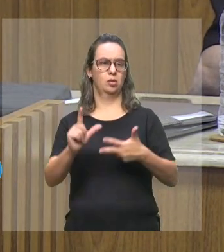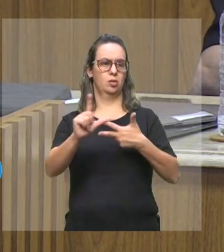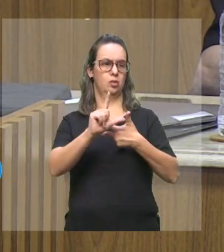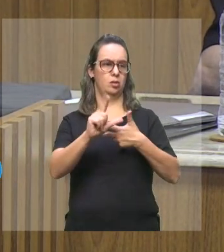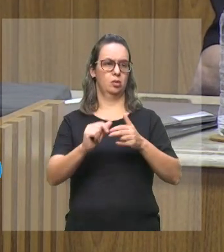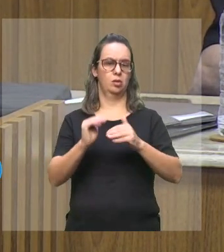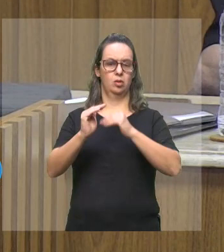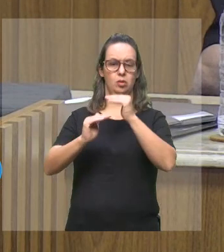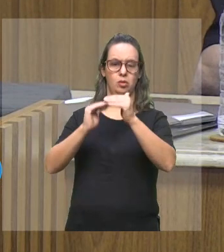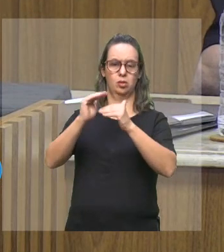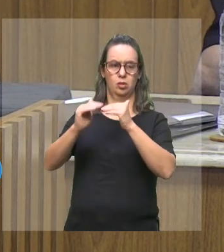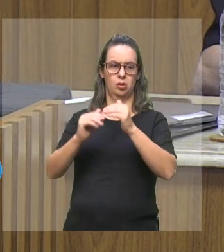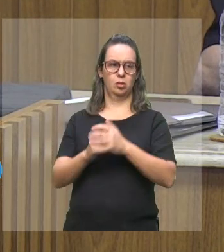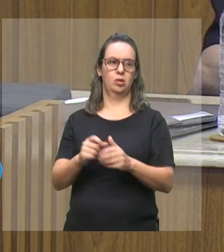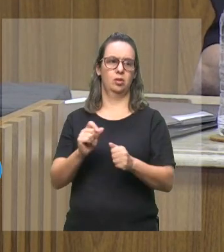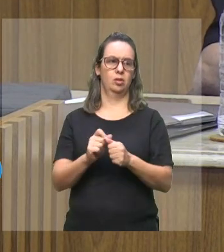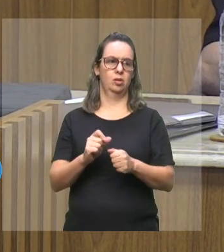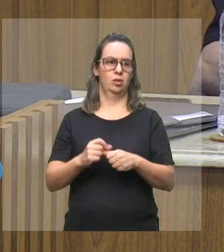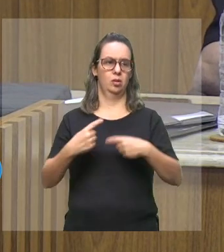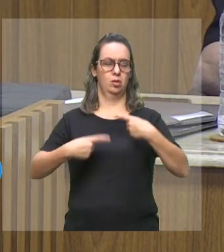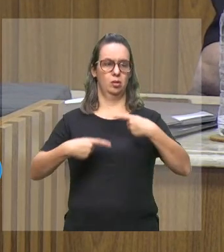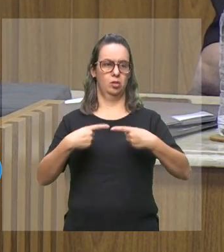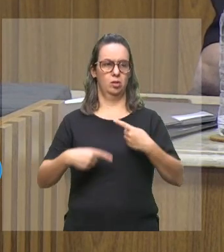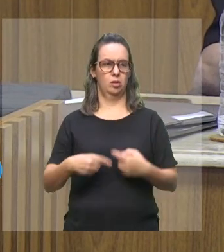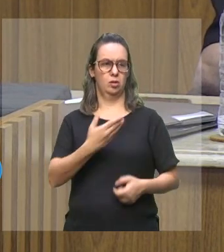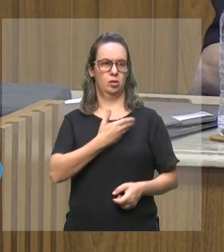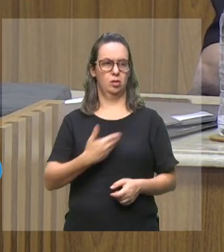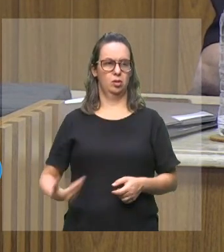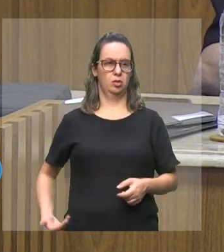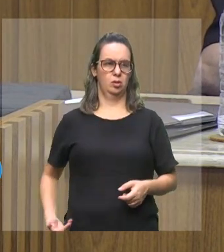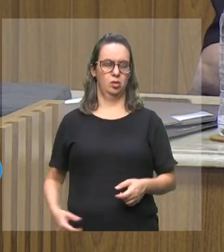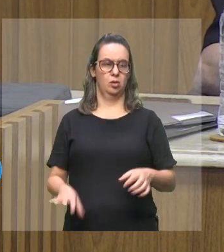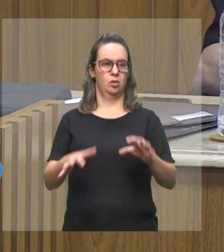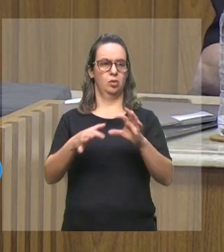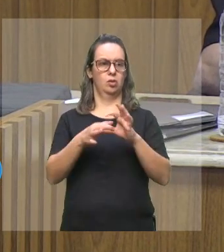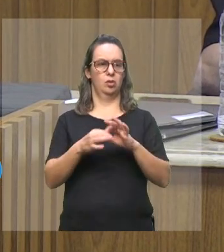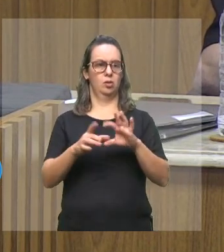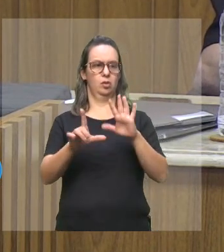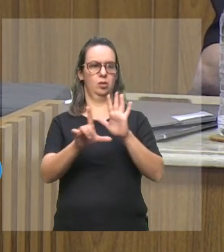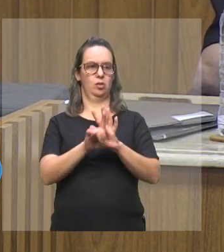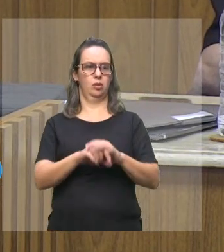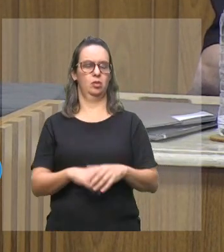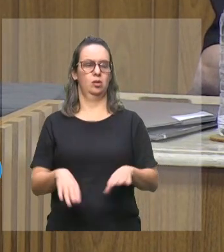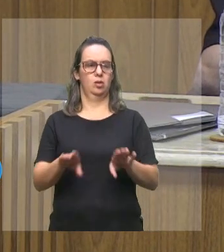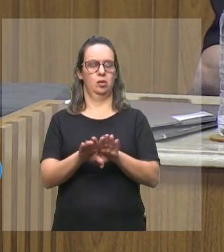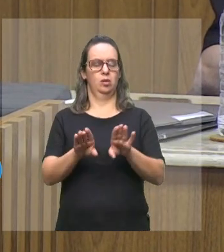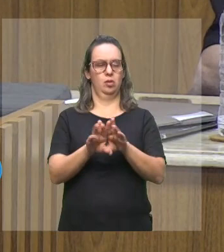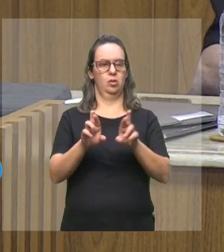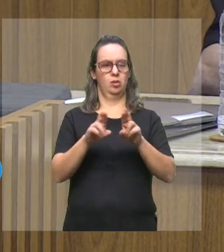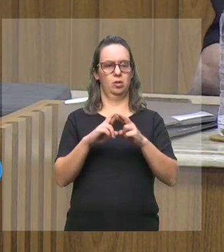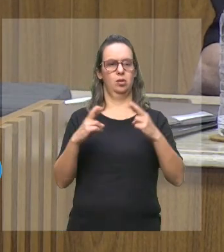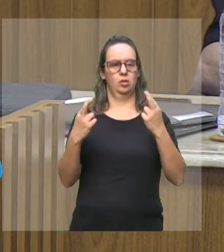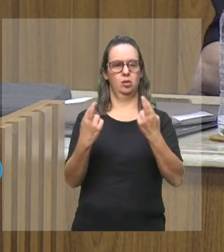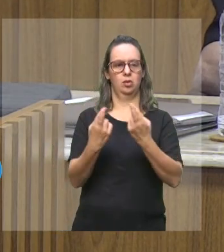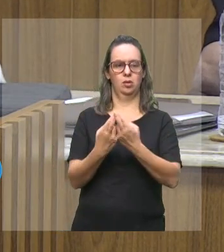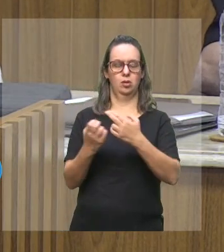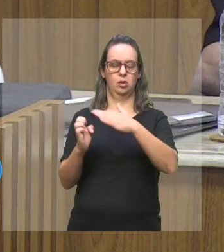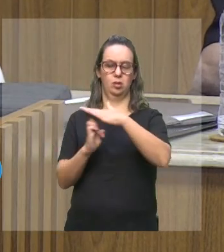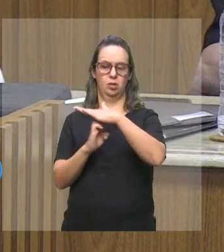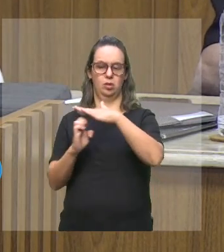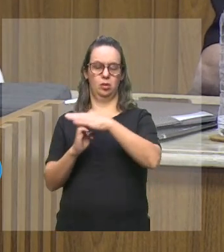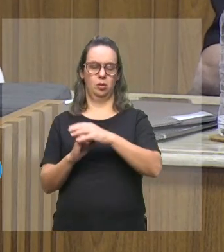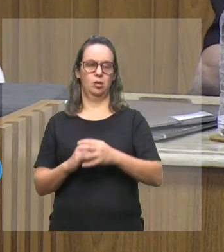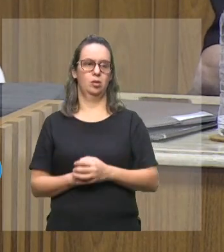e formulação de políticas públicas relacionadas a esta lei, inclusive em reuniões do Conselho Municipal de